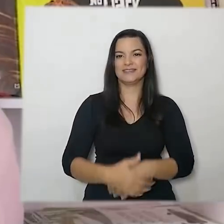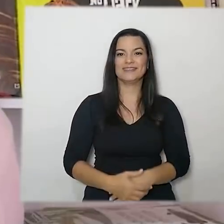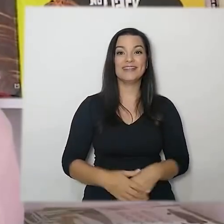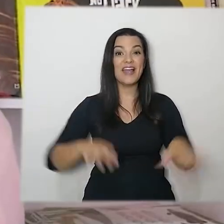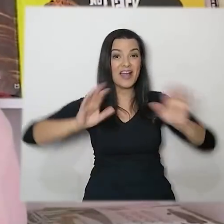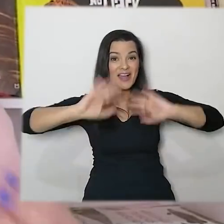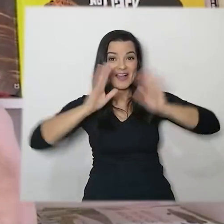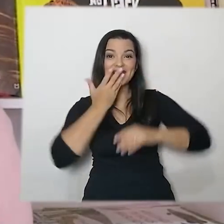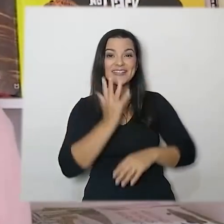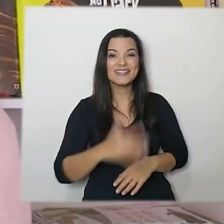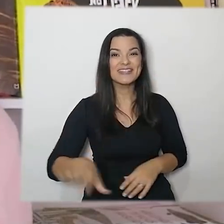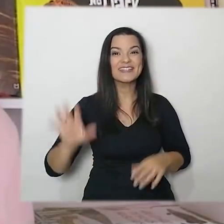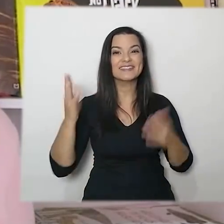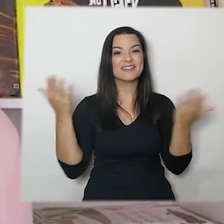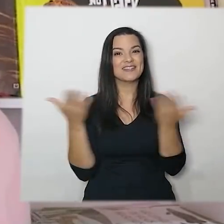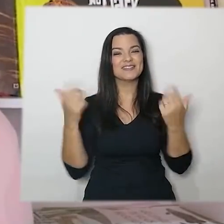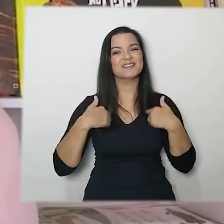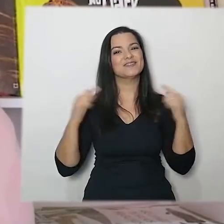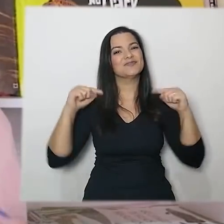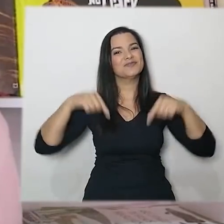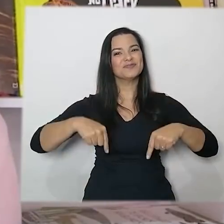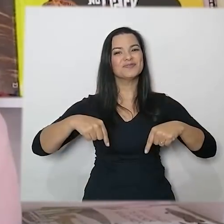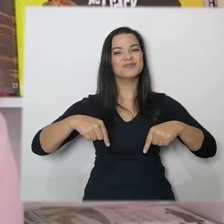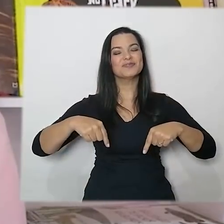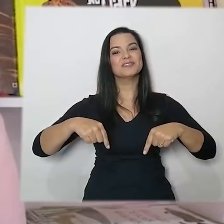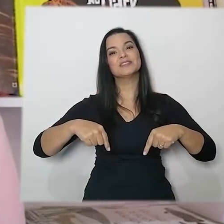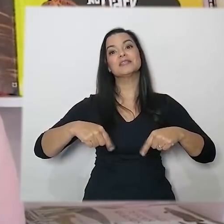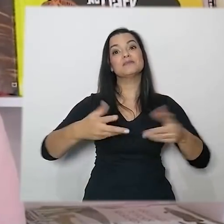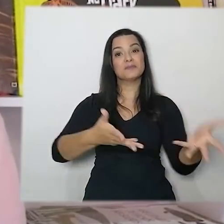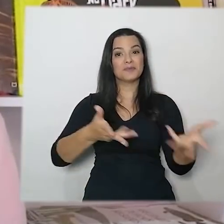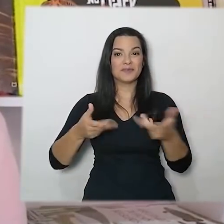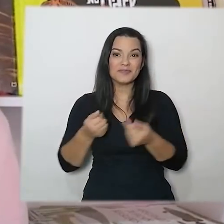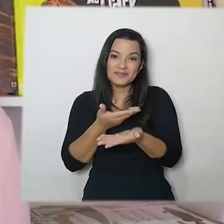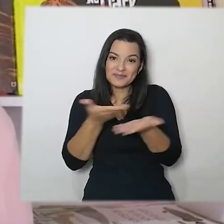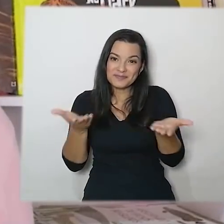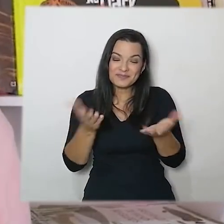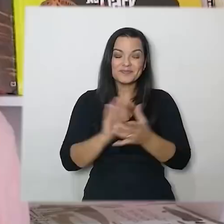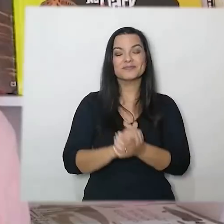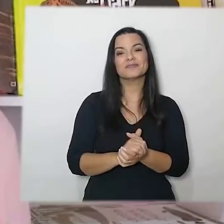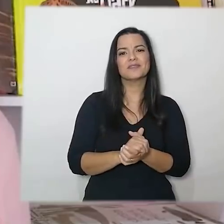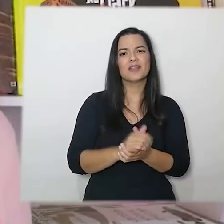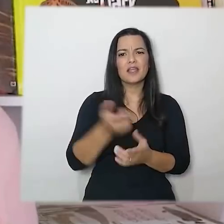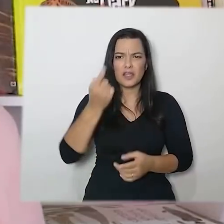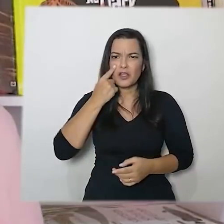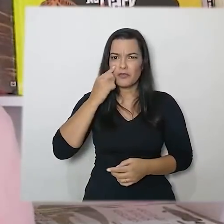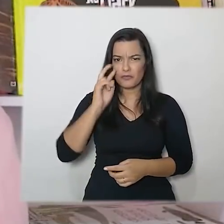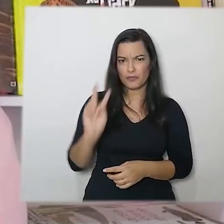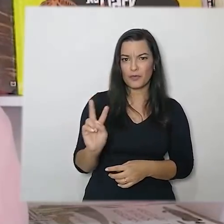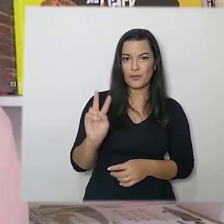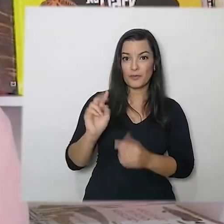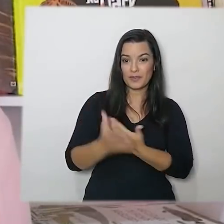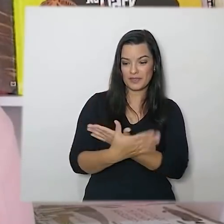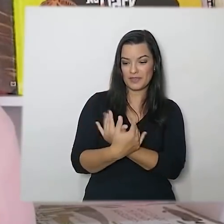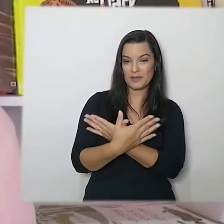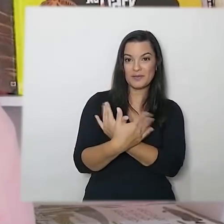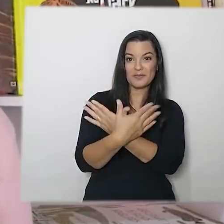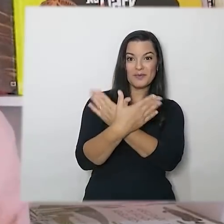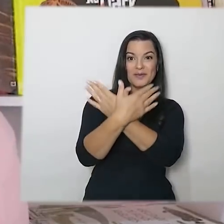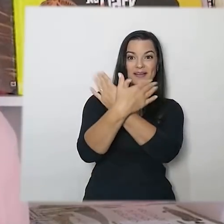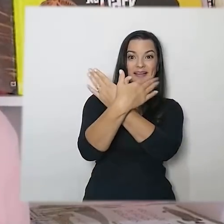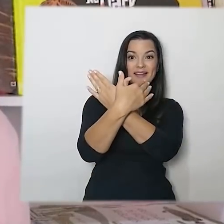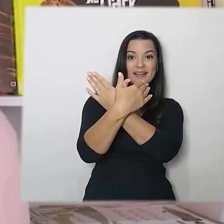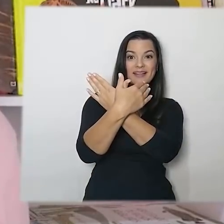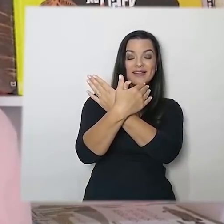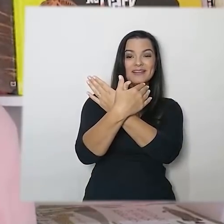Olá, crianças! Hoje eu estou aqui para fazer um convite. Vocês viram que as borboletas serviram